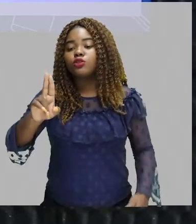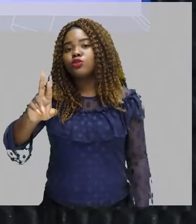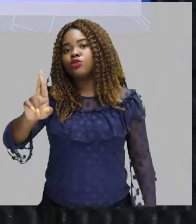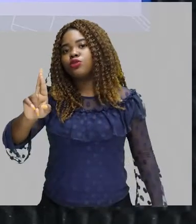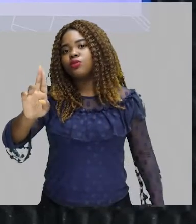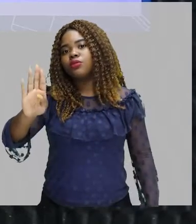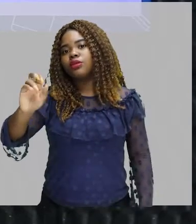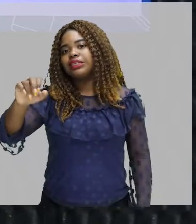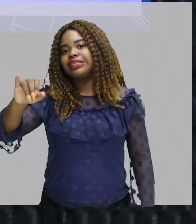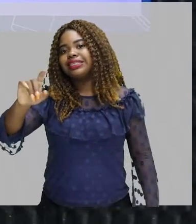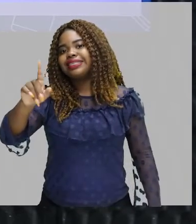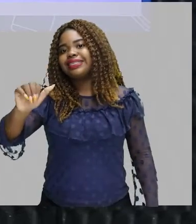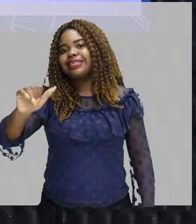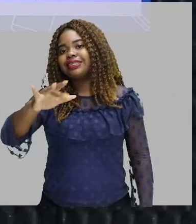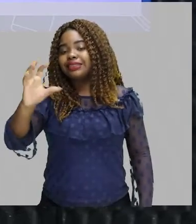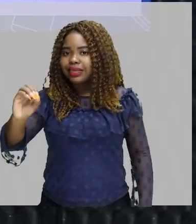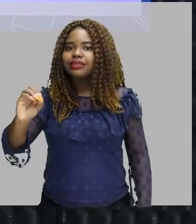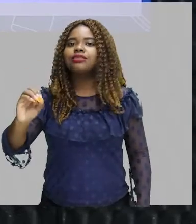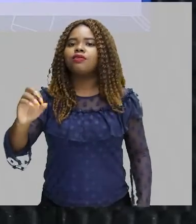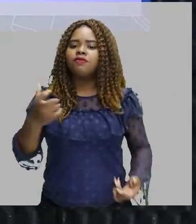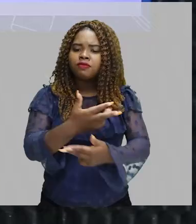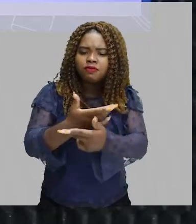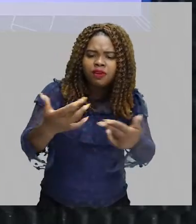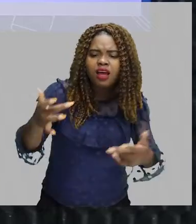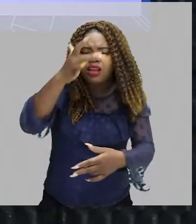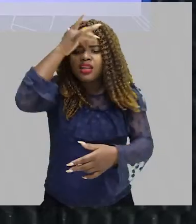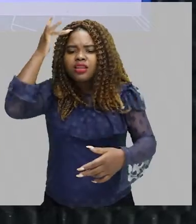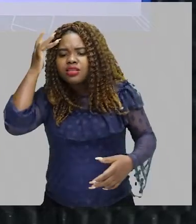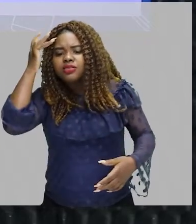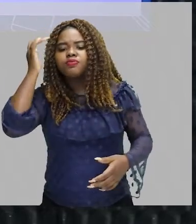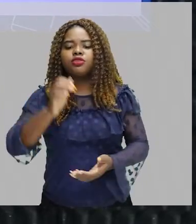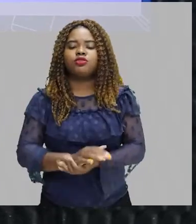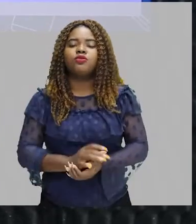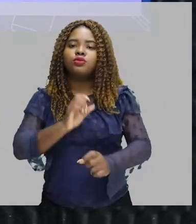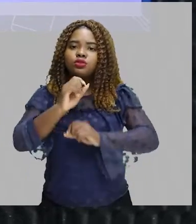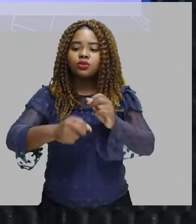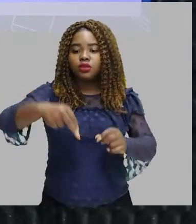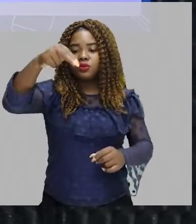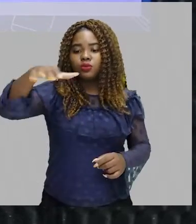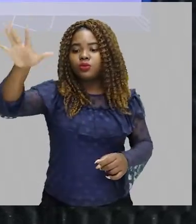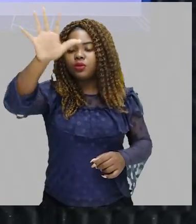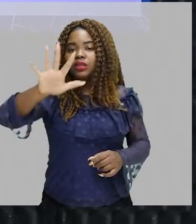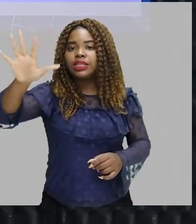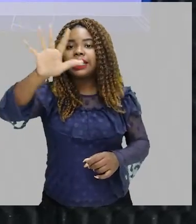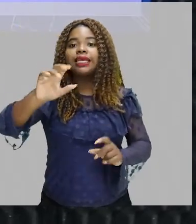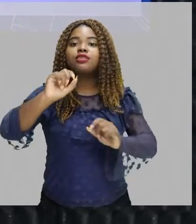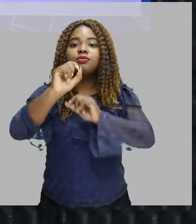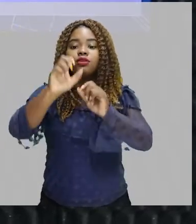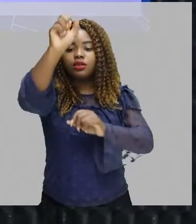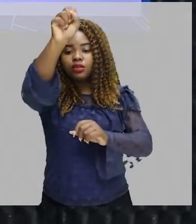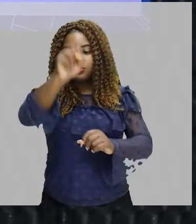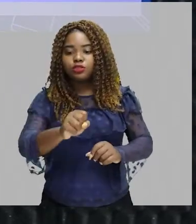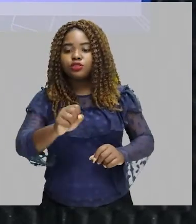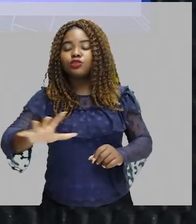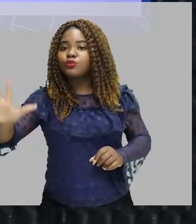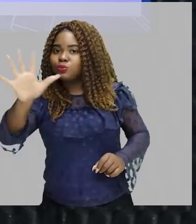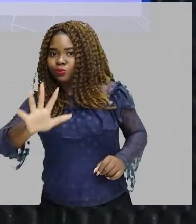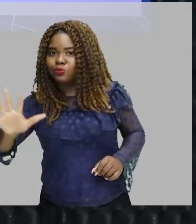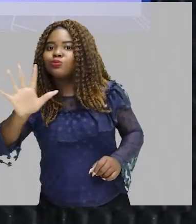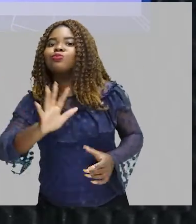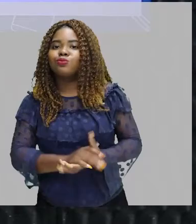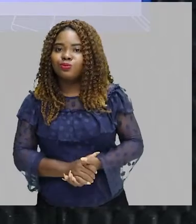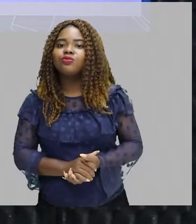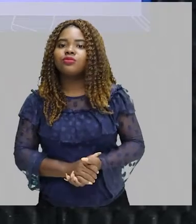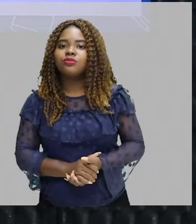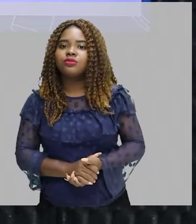para o sudeste. São Paulo não tinha essa infraestrutura para receber todo esse contingente populacional num curto espaço de tempo. E o que a gente vai perceber?